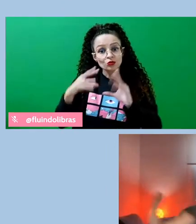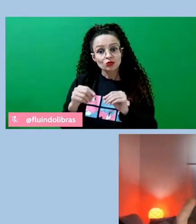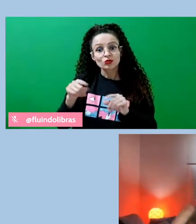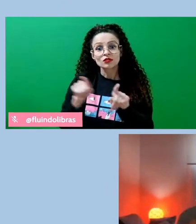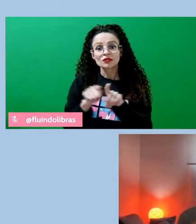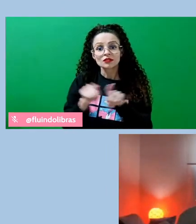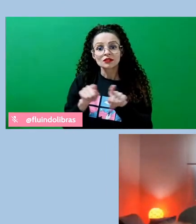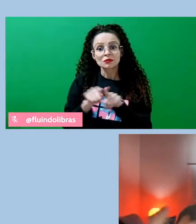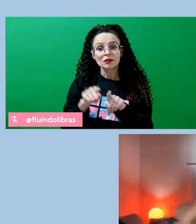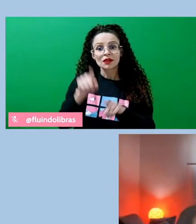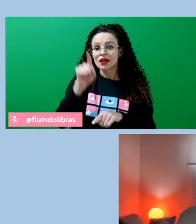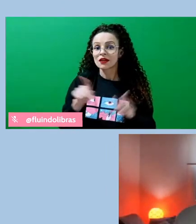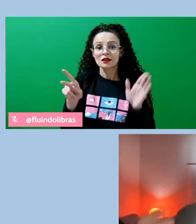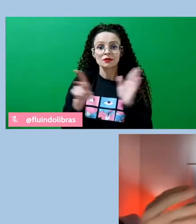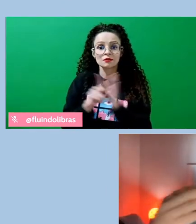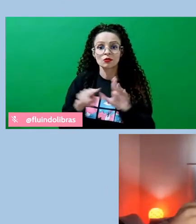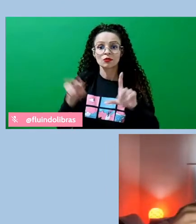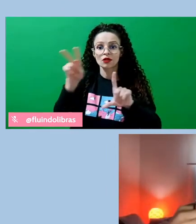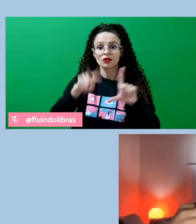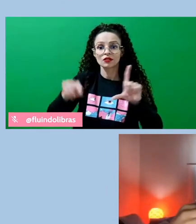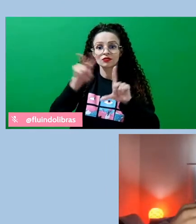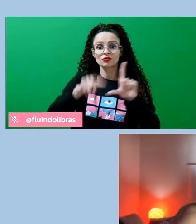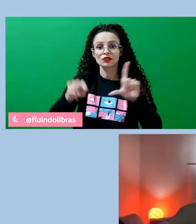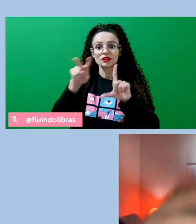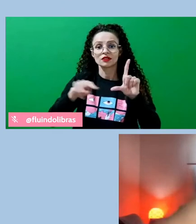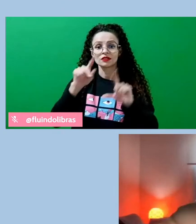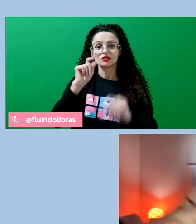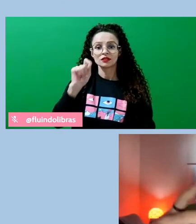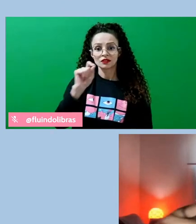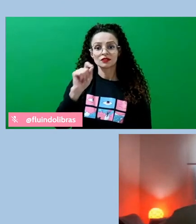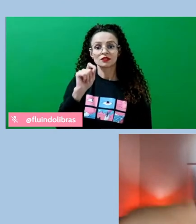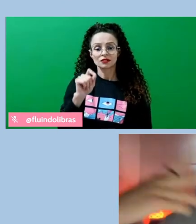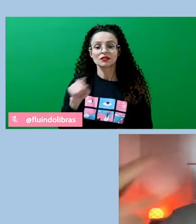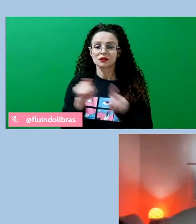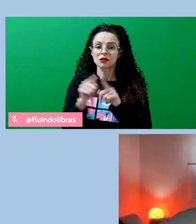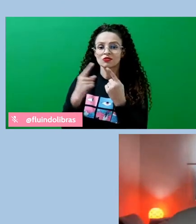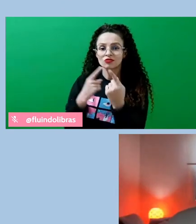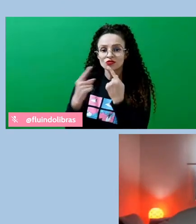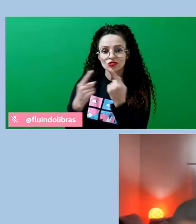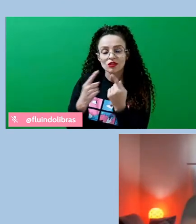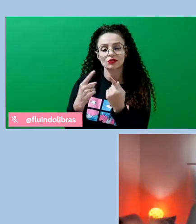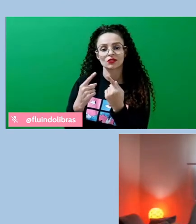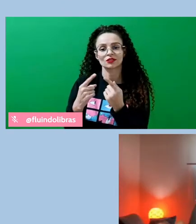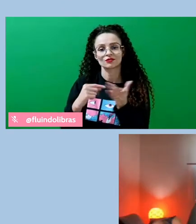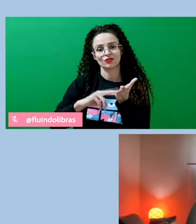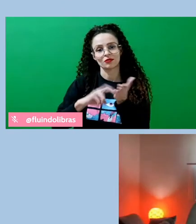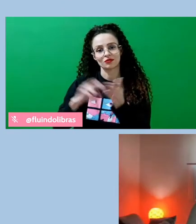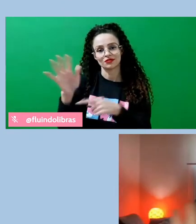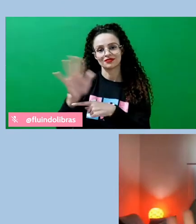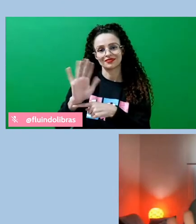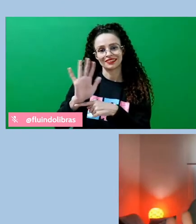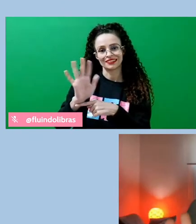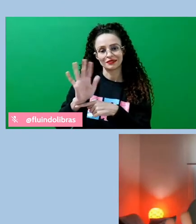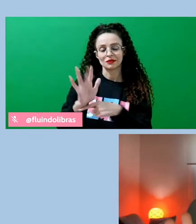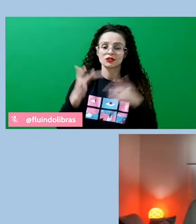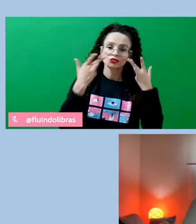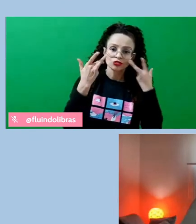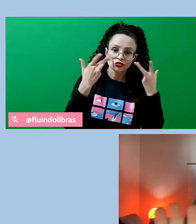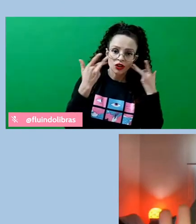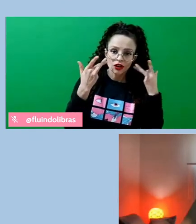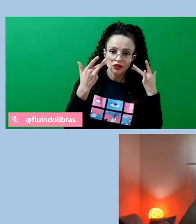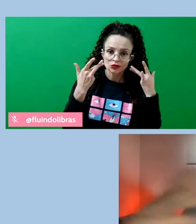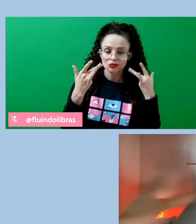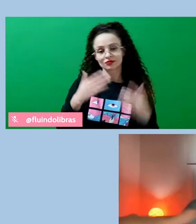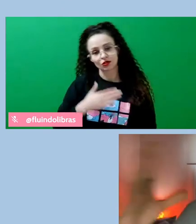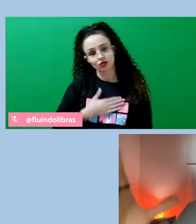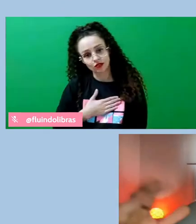sabe, o próprio audiovisual trouxe. Quando a gente percebeu, a gente também estava dialogando com o vocabulário do cinema, que quando você está no teatro, você necessariamente não está, né?